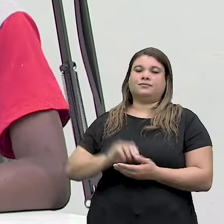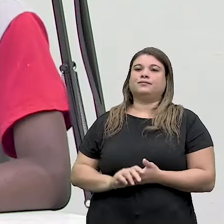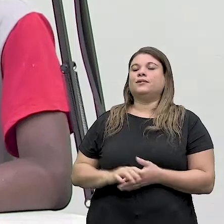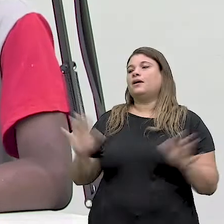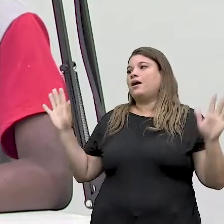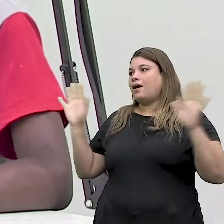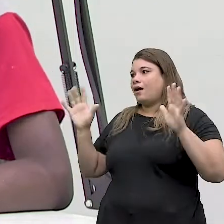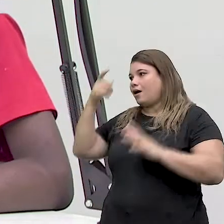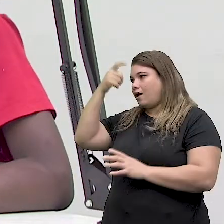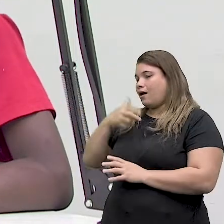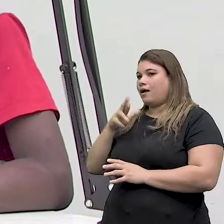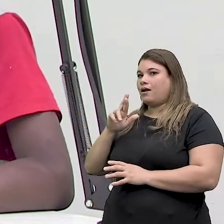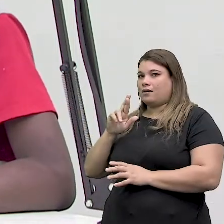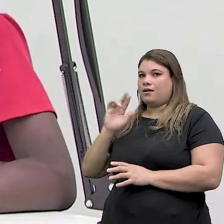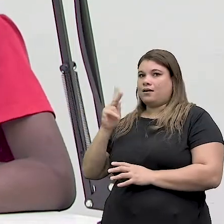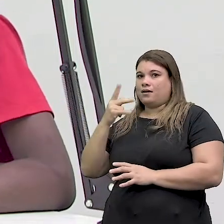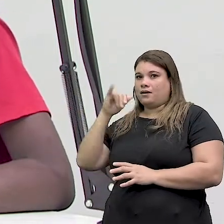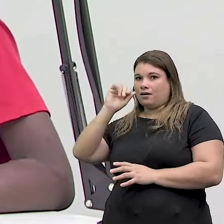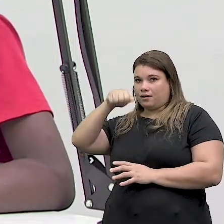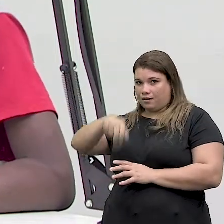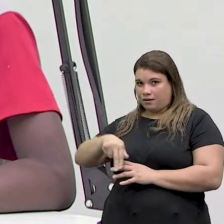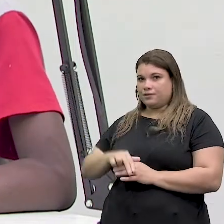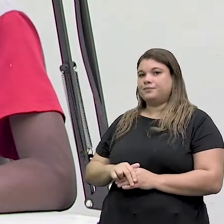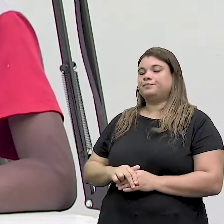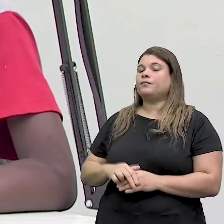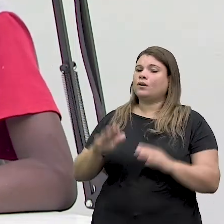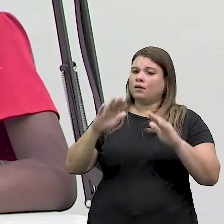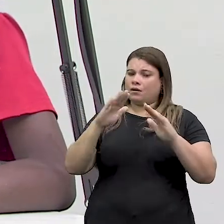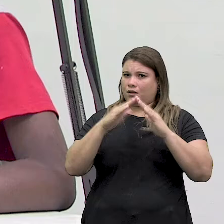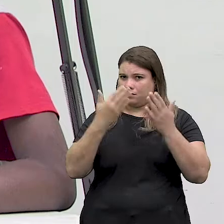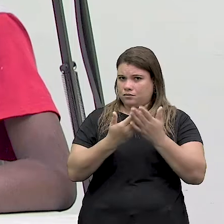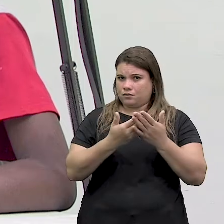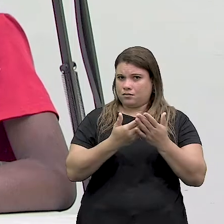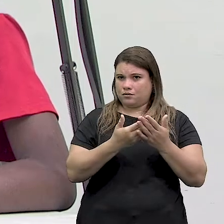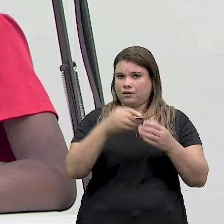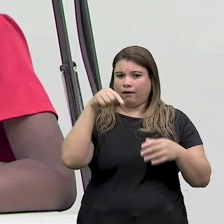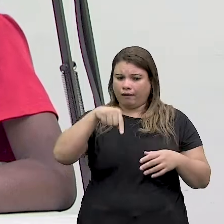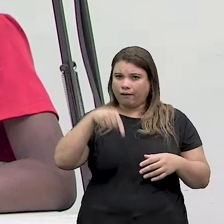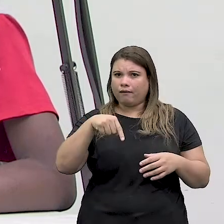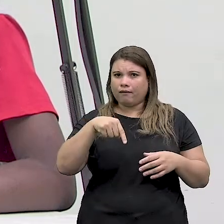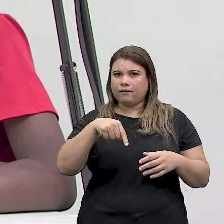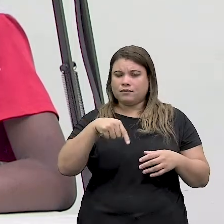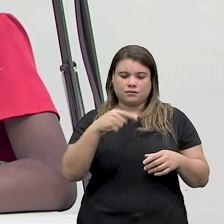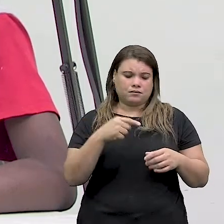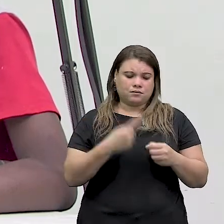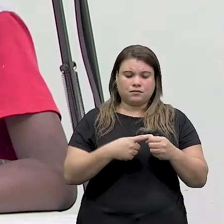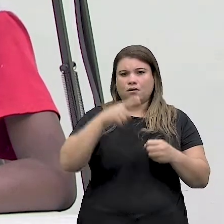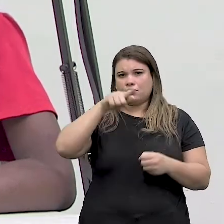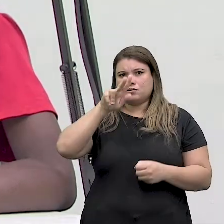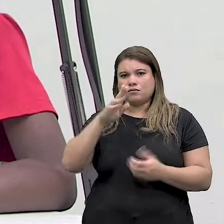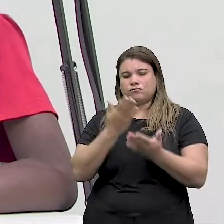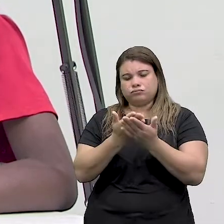da escola Hamilton Teodoro. Agradeço, tá, pela oportunidade de estar aqui. Não tem que agradecer não. O seu lugar é aqui.